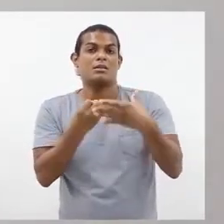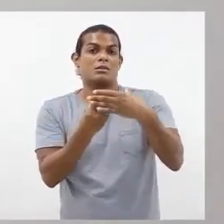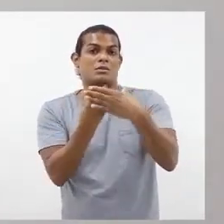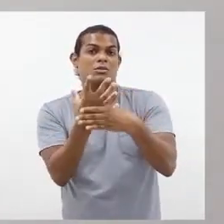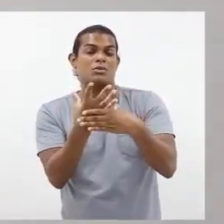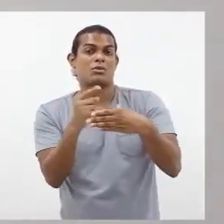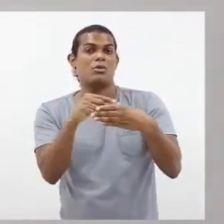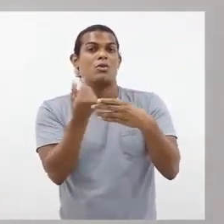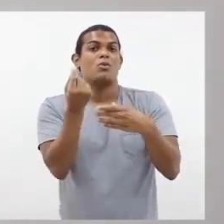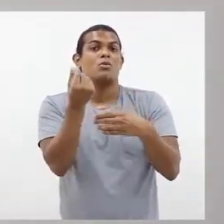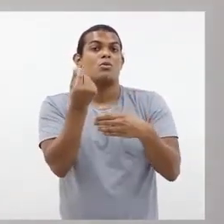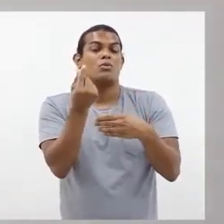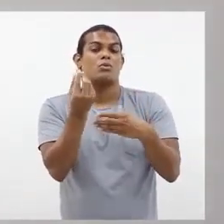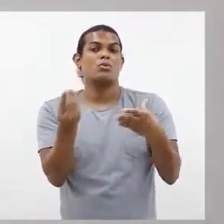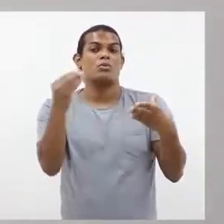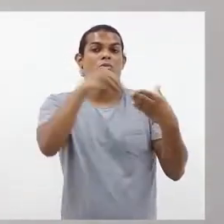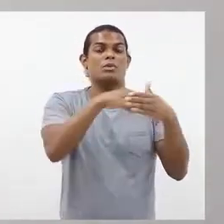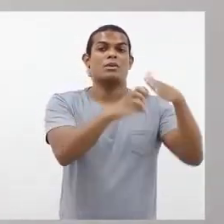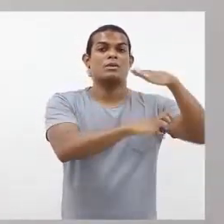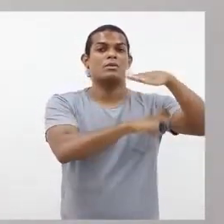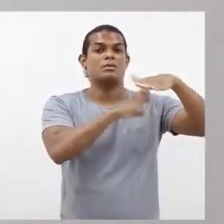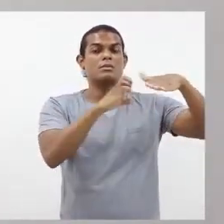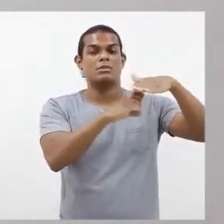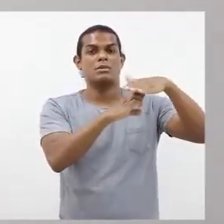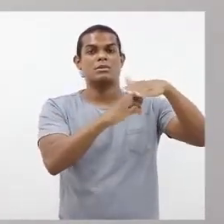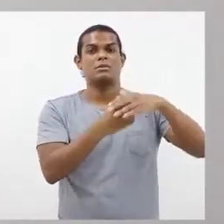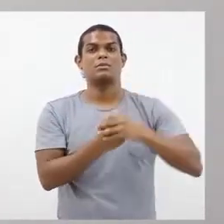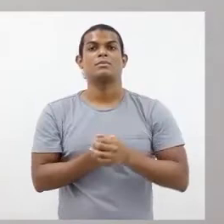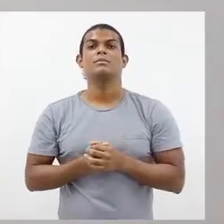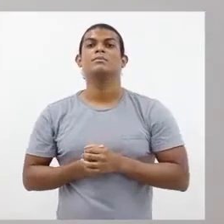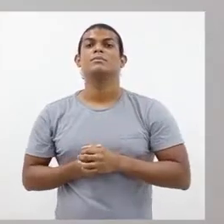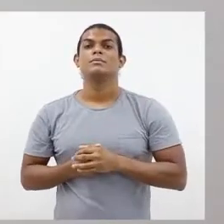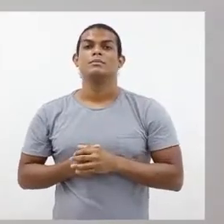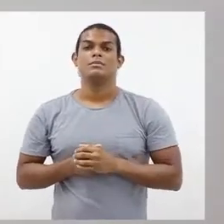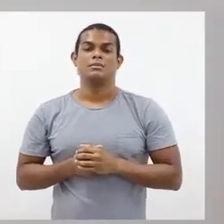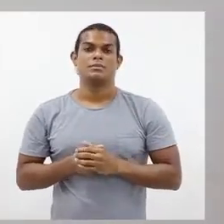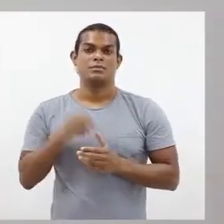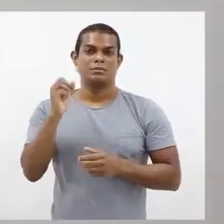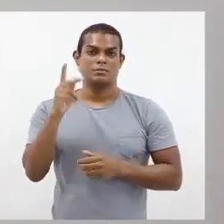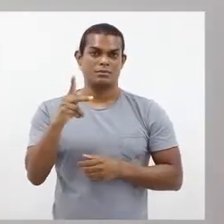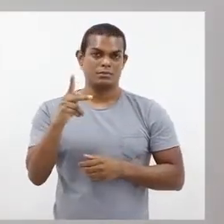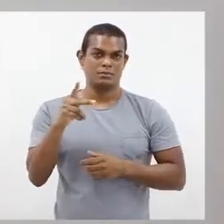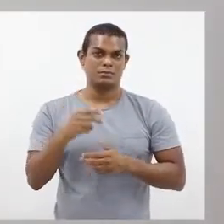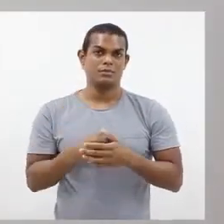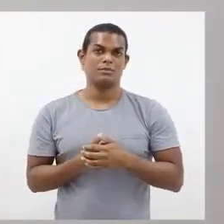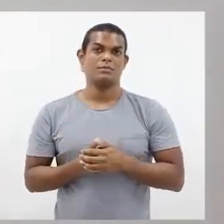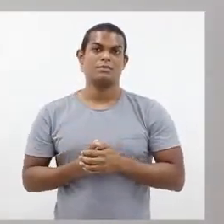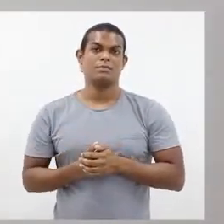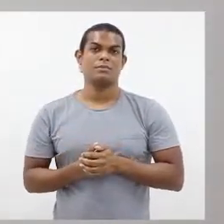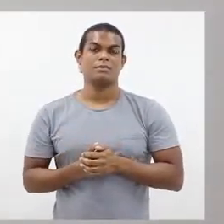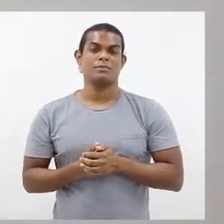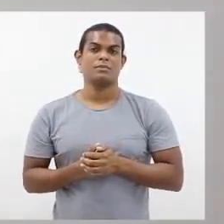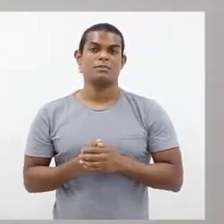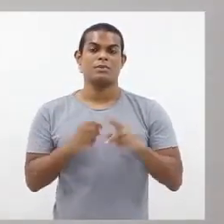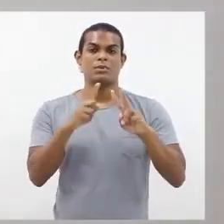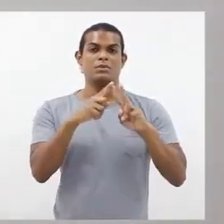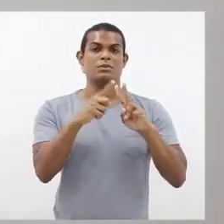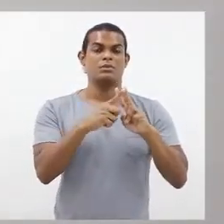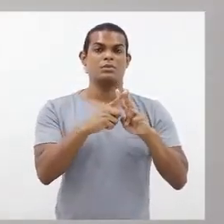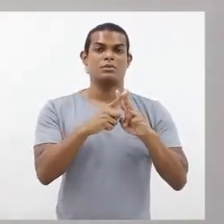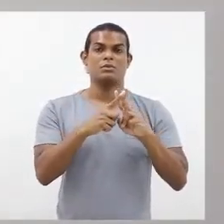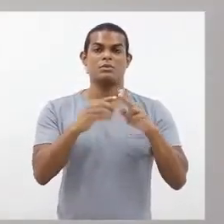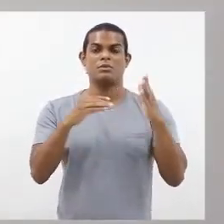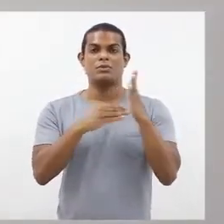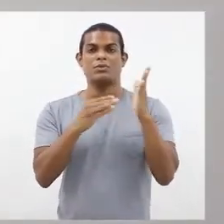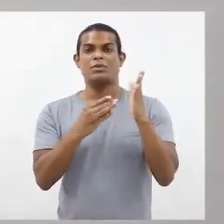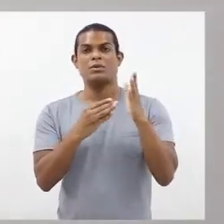volta para a própria empresa como sendo parte do seu patrimônio. Ok? Os dois elementos finais que a